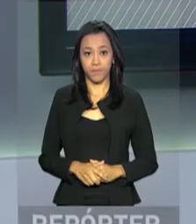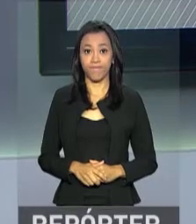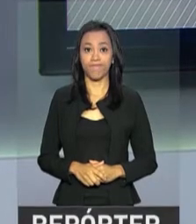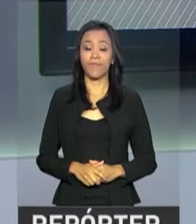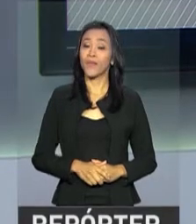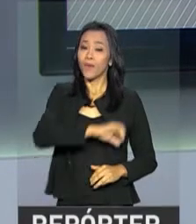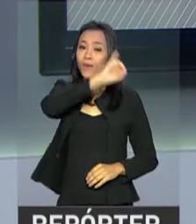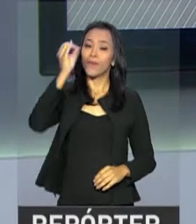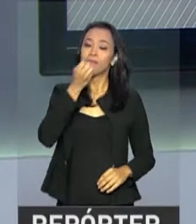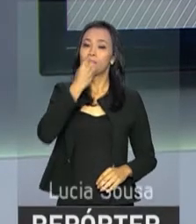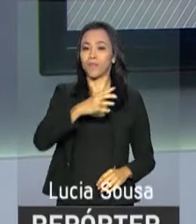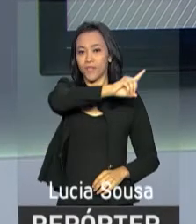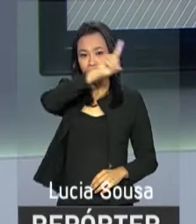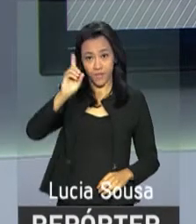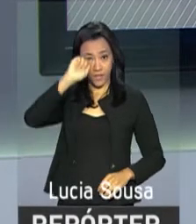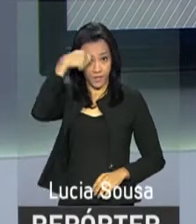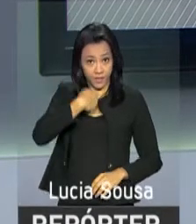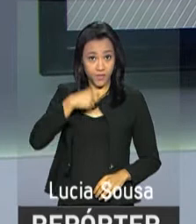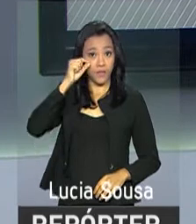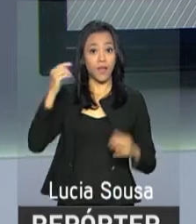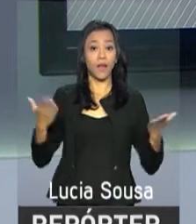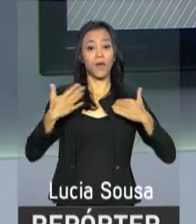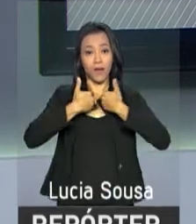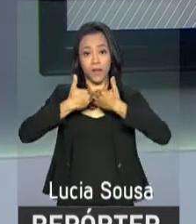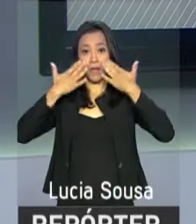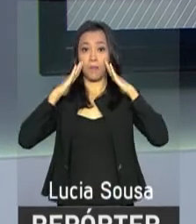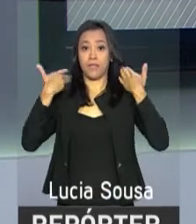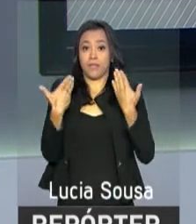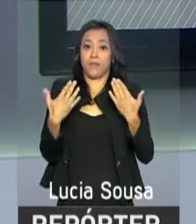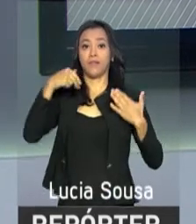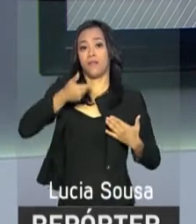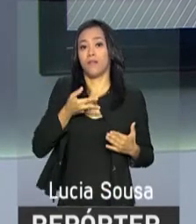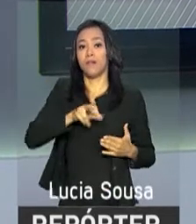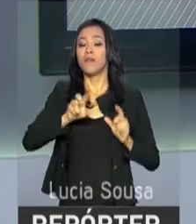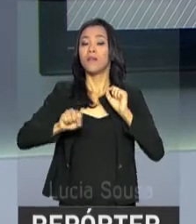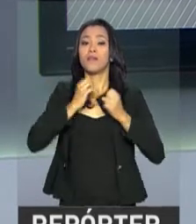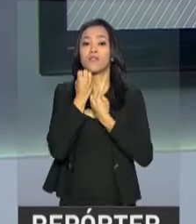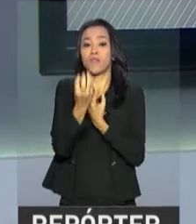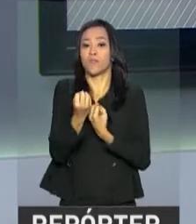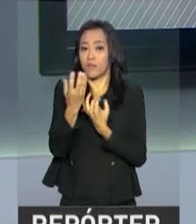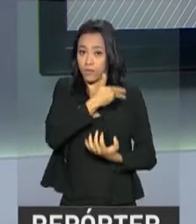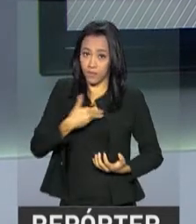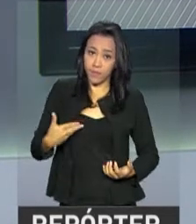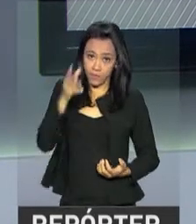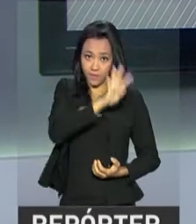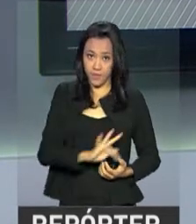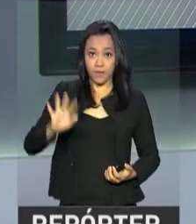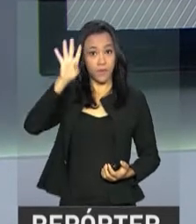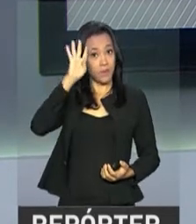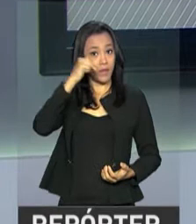olá bom dia sou thaíssa dias estamos no ar com o repórter nbr e as notícias do governo federal nesta quarta-feira